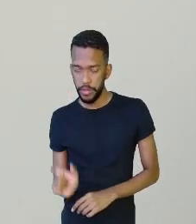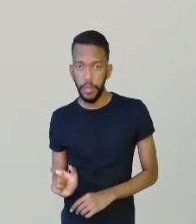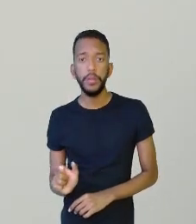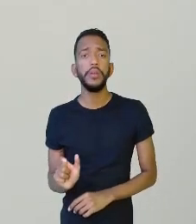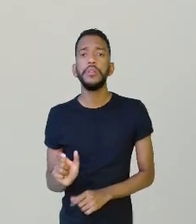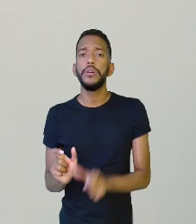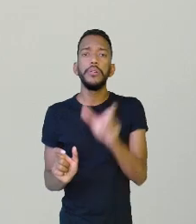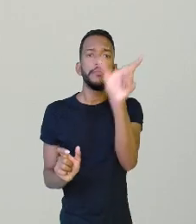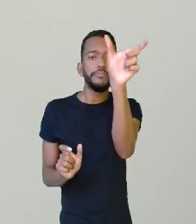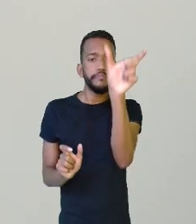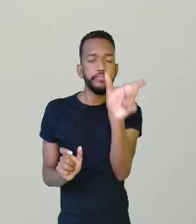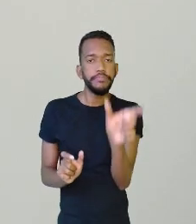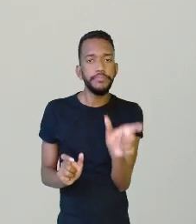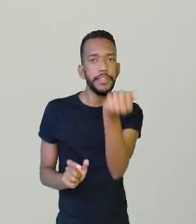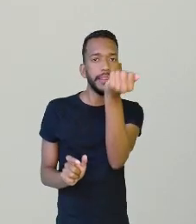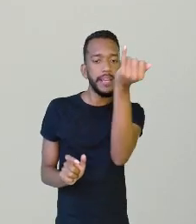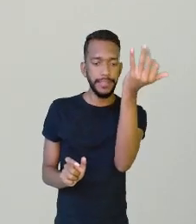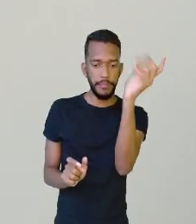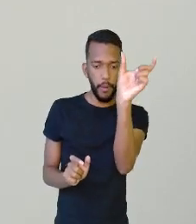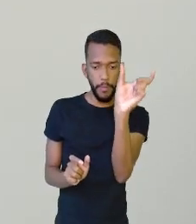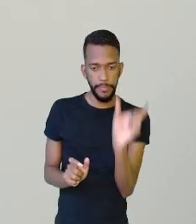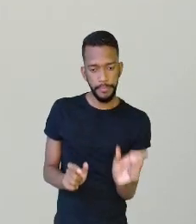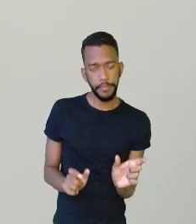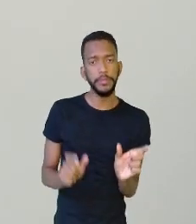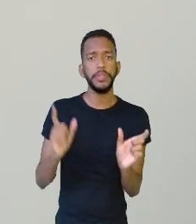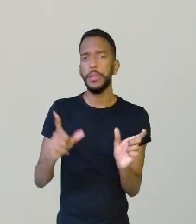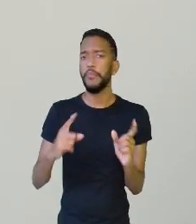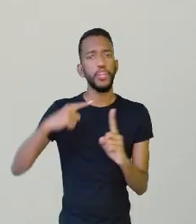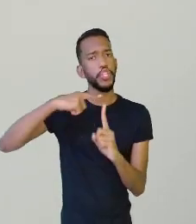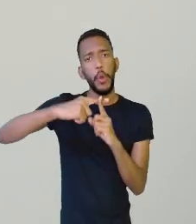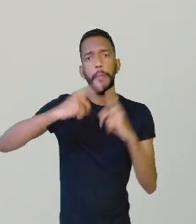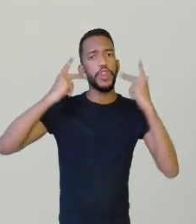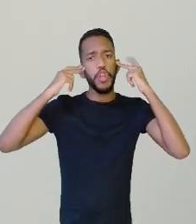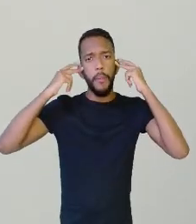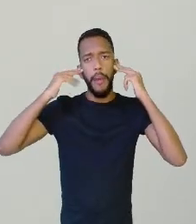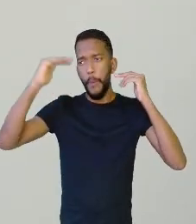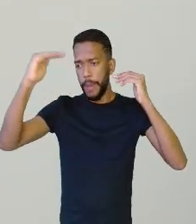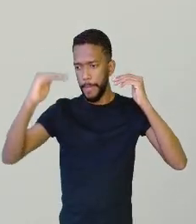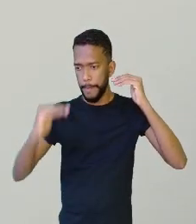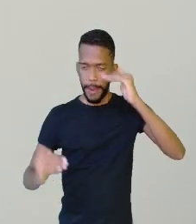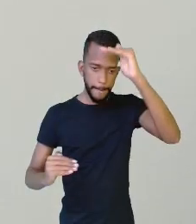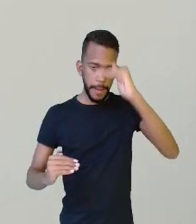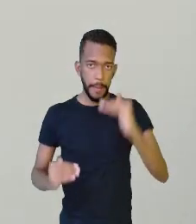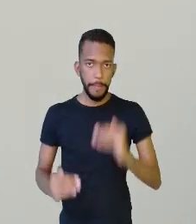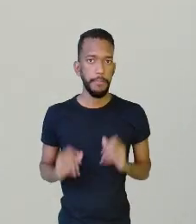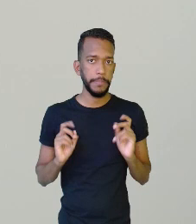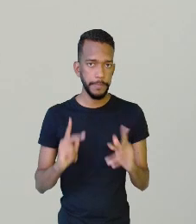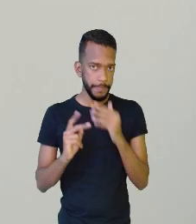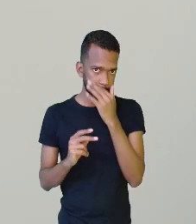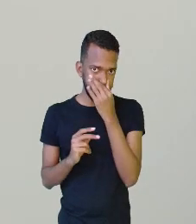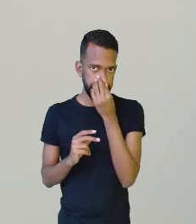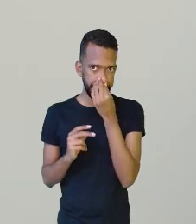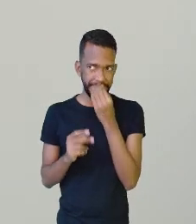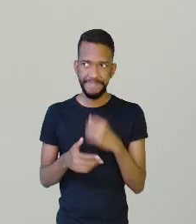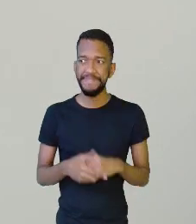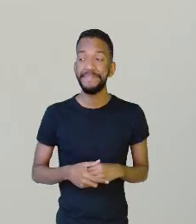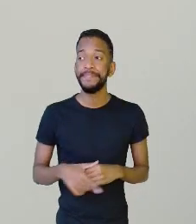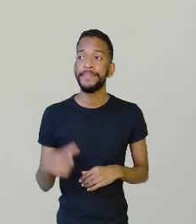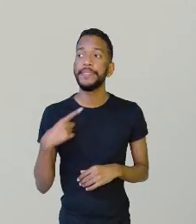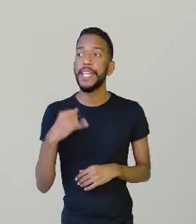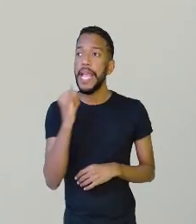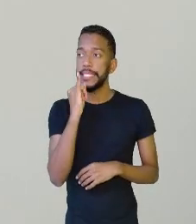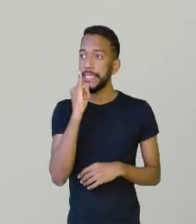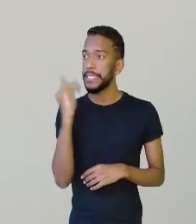Depois disso, faz a adição tranquilamente, faz a tua soma, beleza? Eu tenho um exemplo